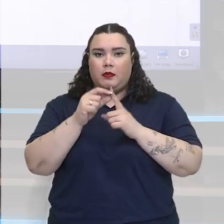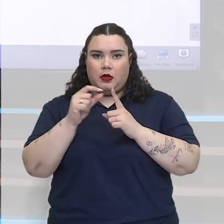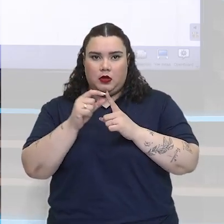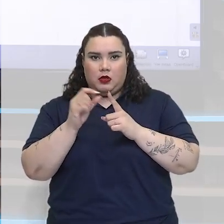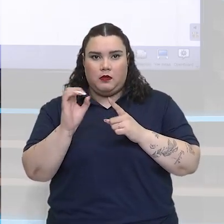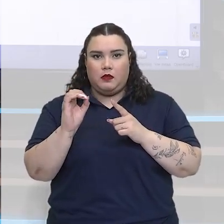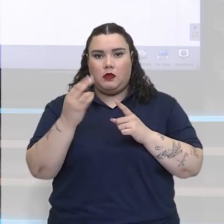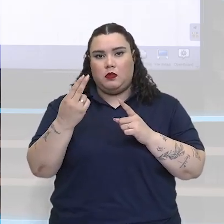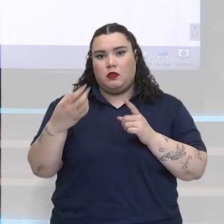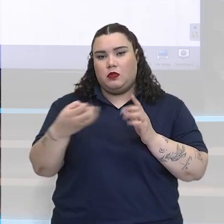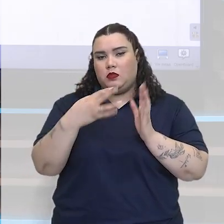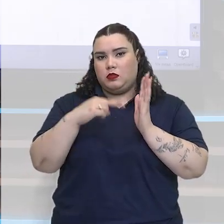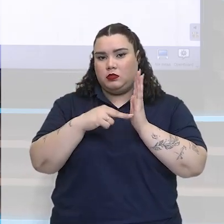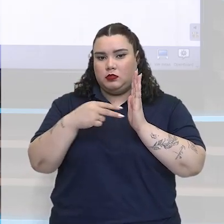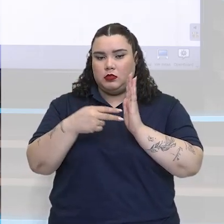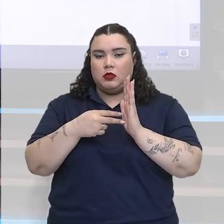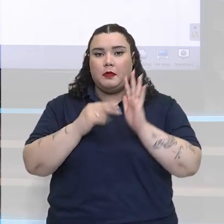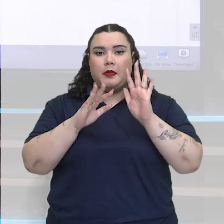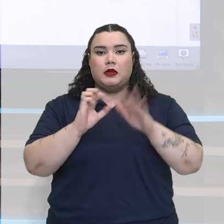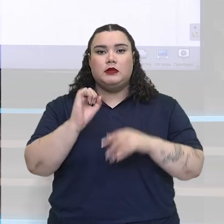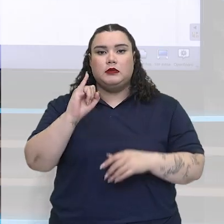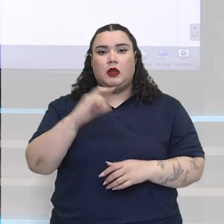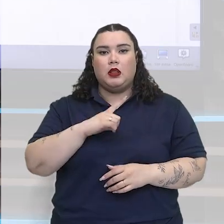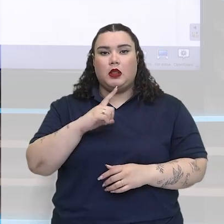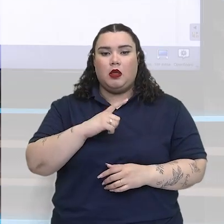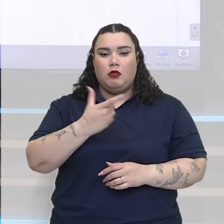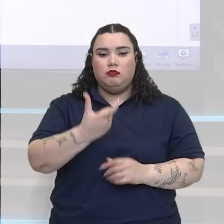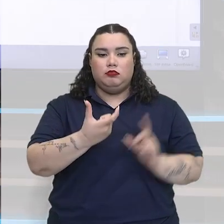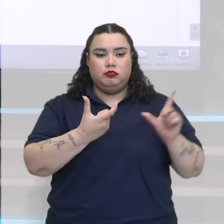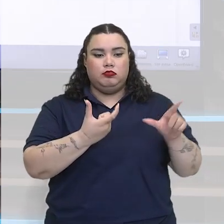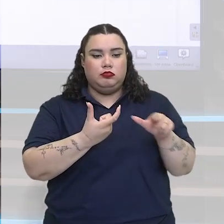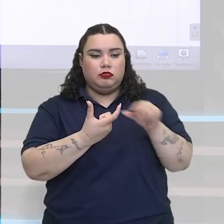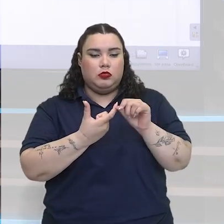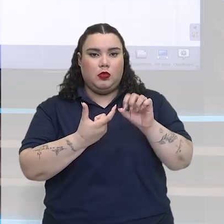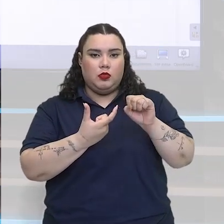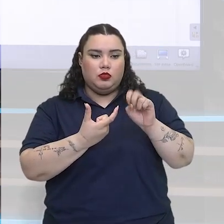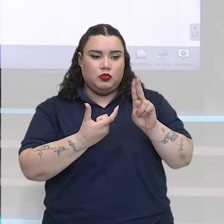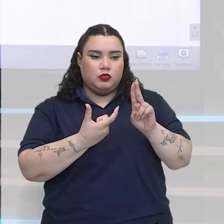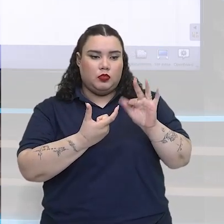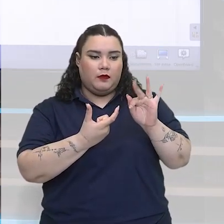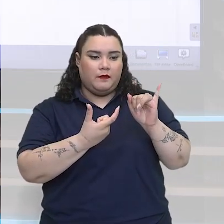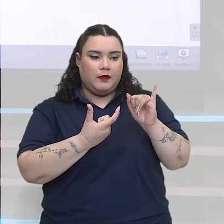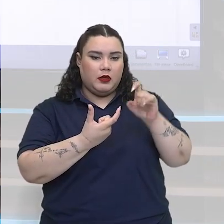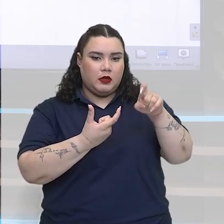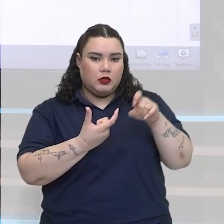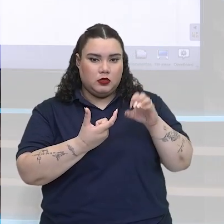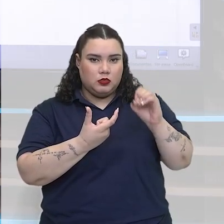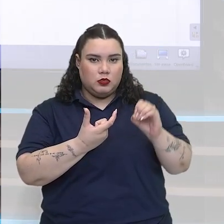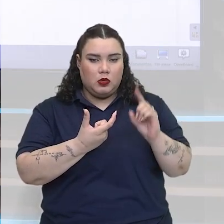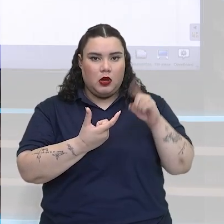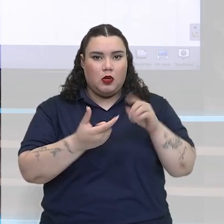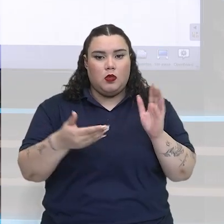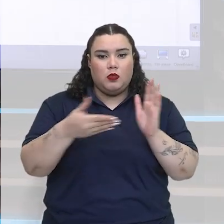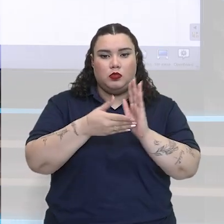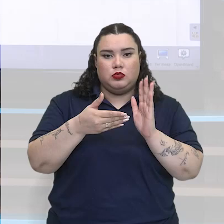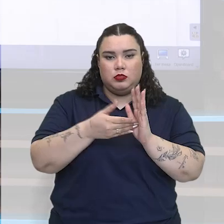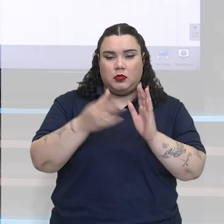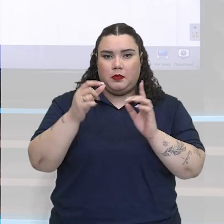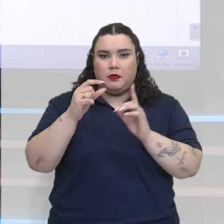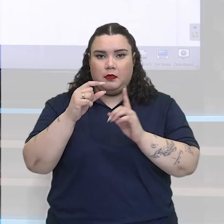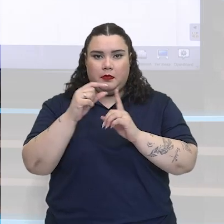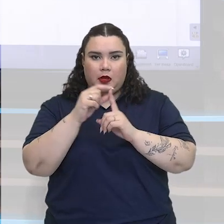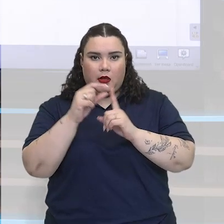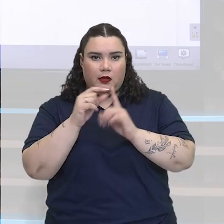Quando eu acrescento o sufixo, que é uma partícula, só que agora no final da palavra, ou do radical,